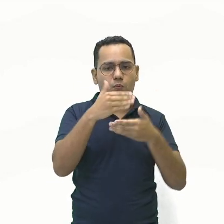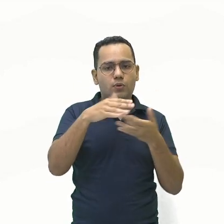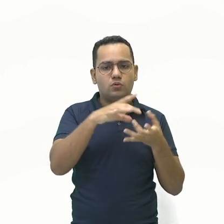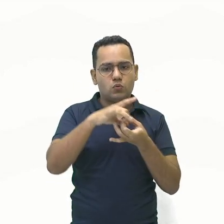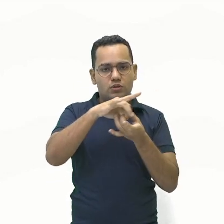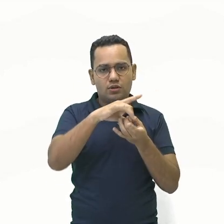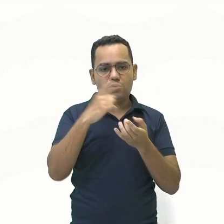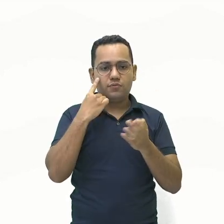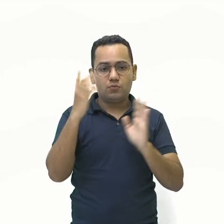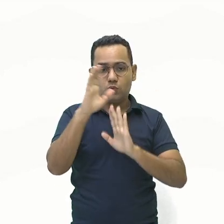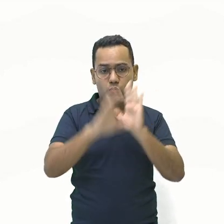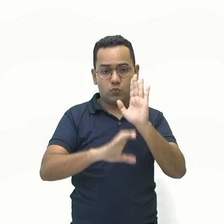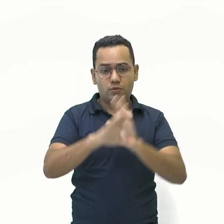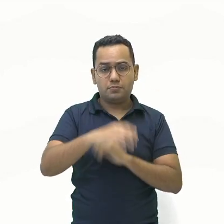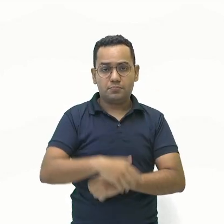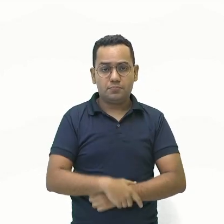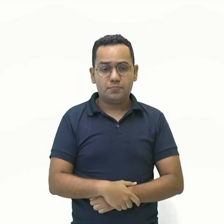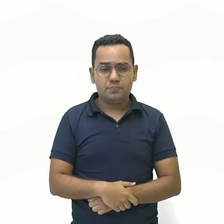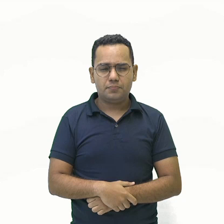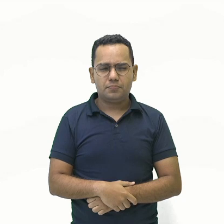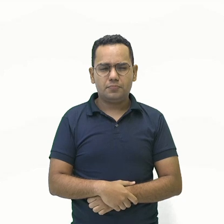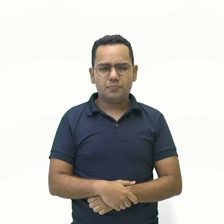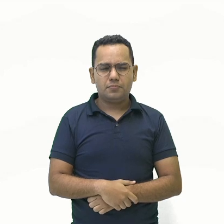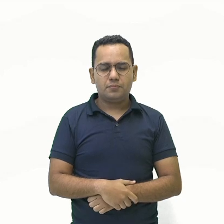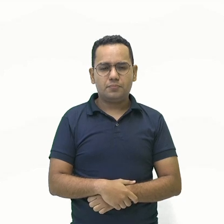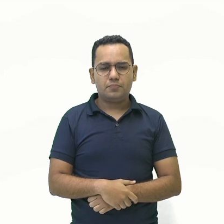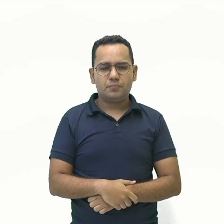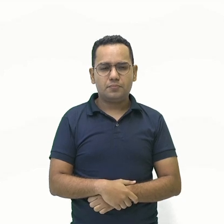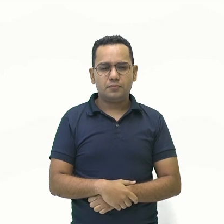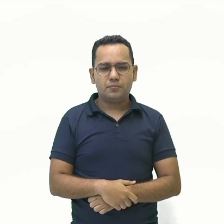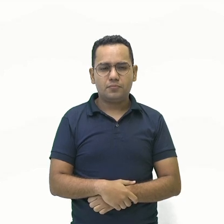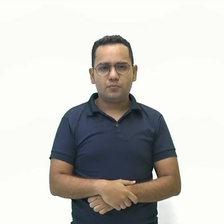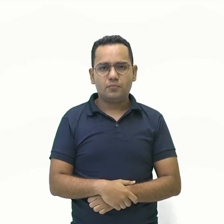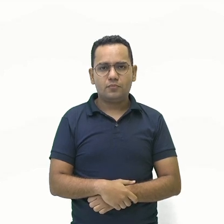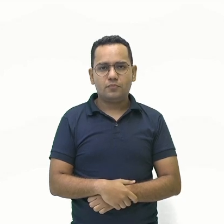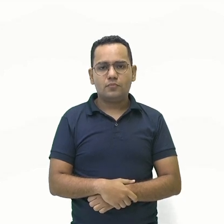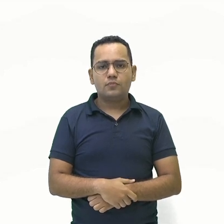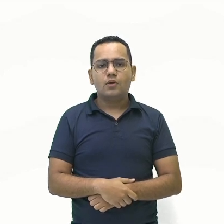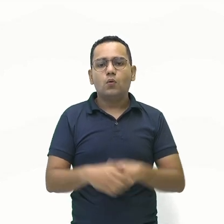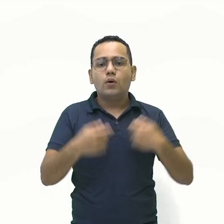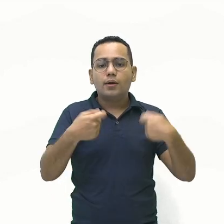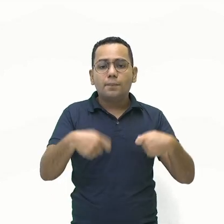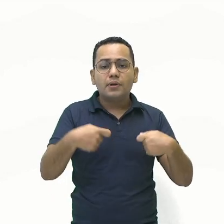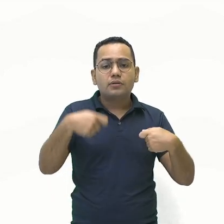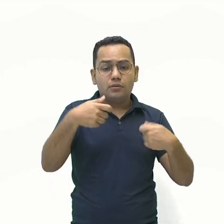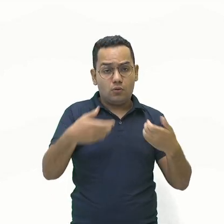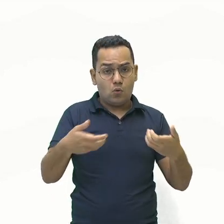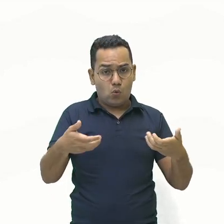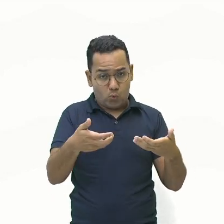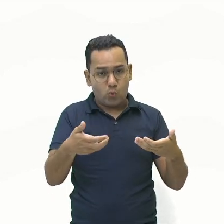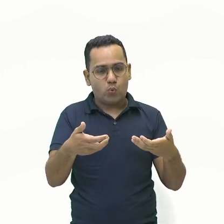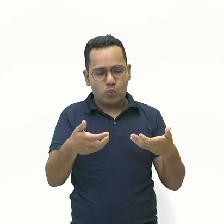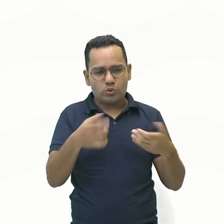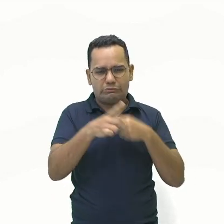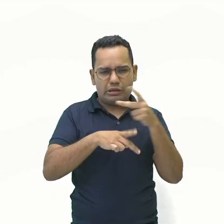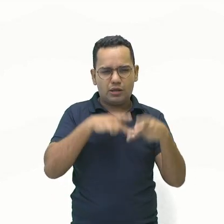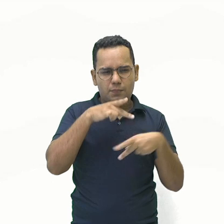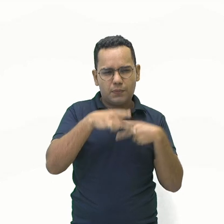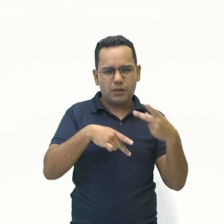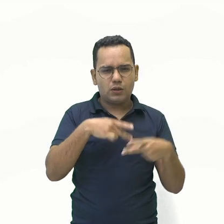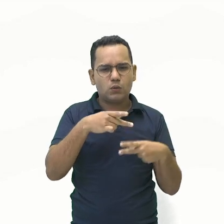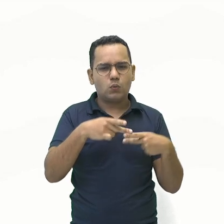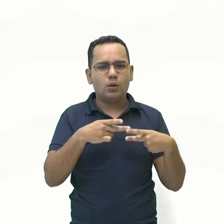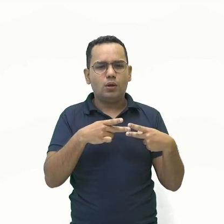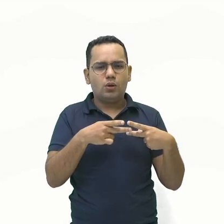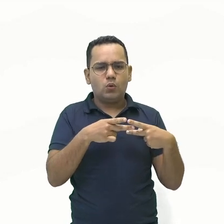atual geração, as necessidades da atual geração, sem comprometer a capacidade das futuras